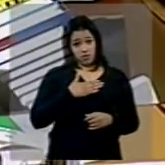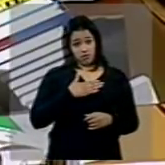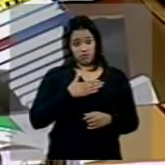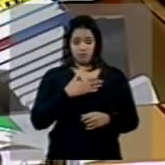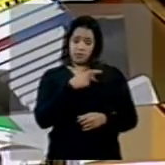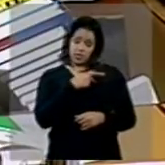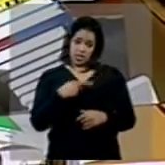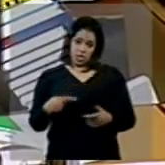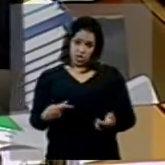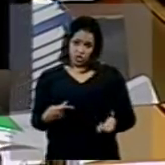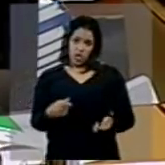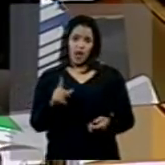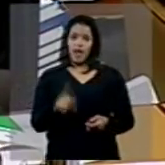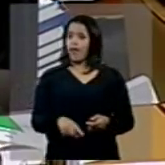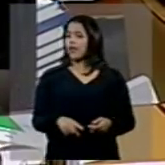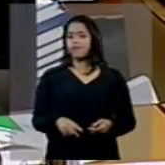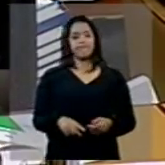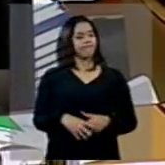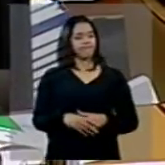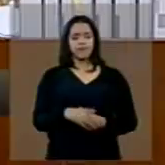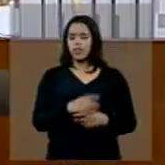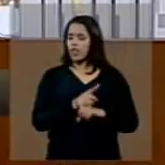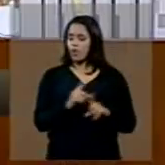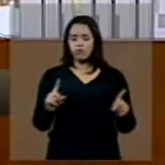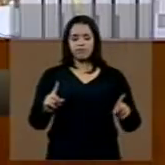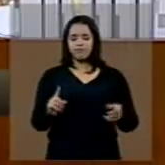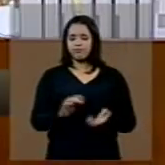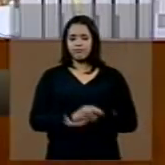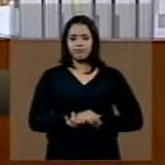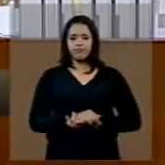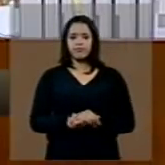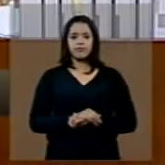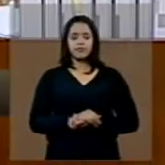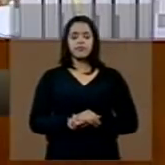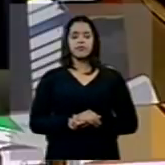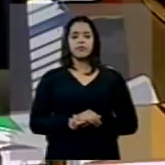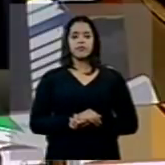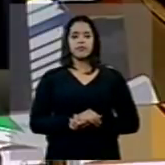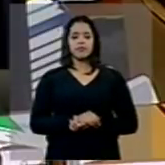presidente, é desenganadamente negativa.